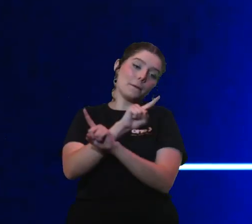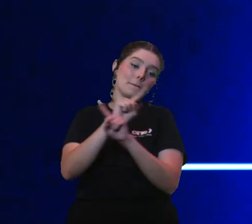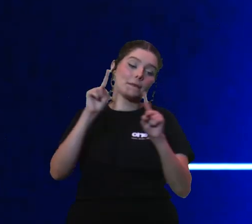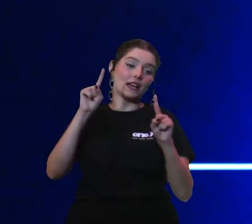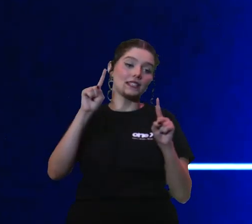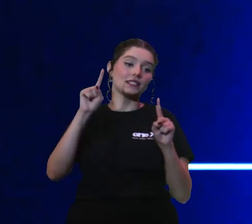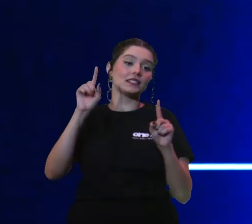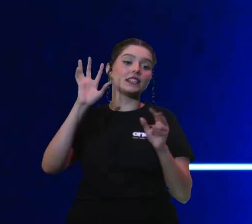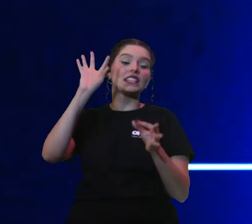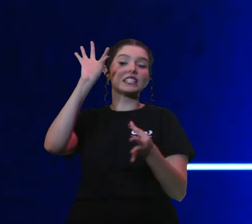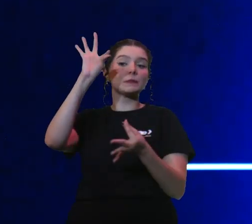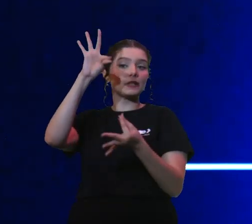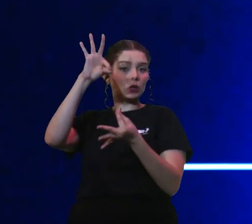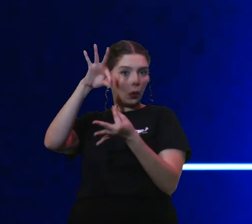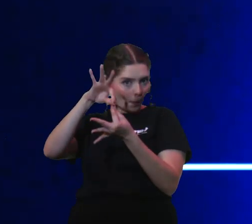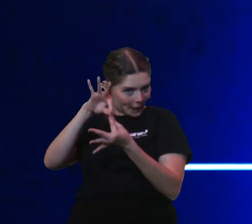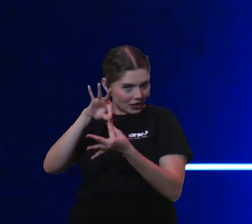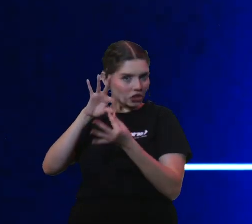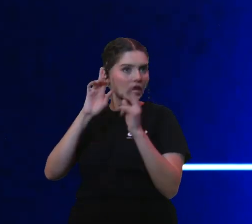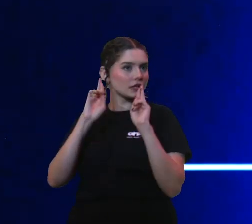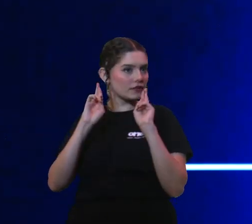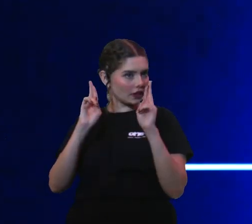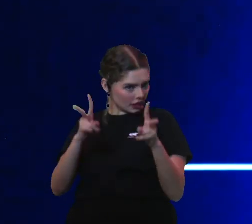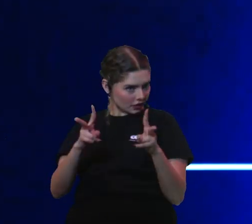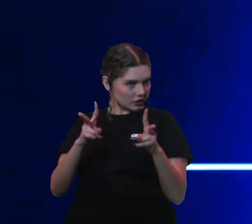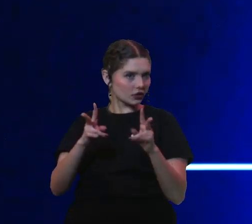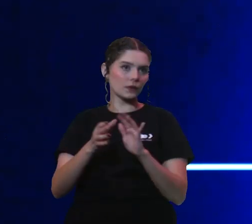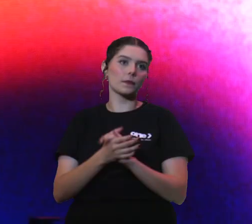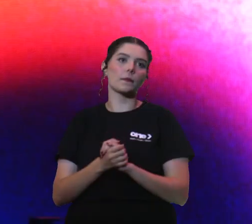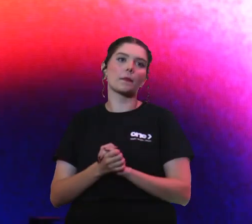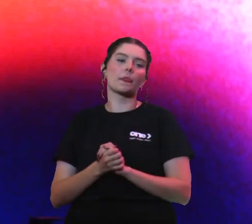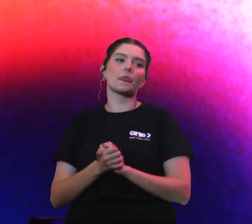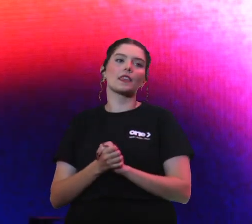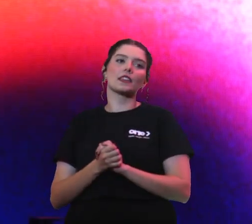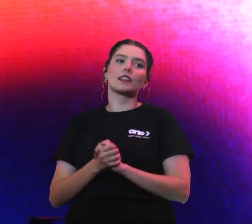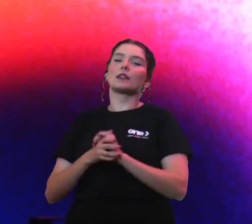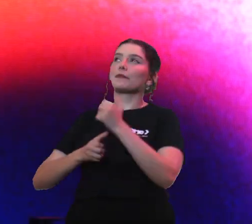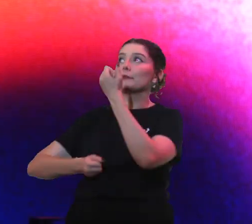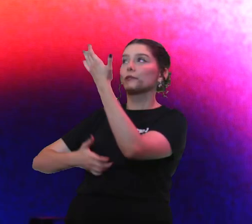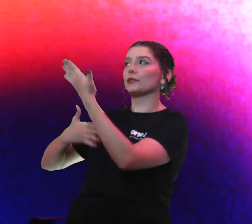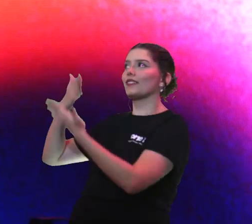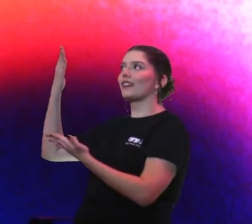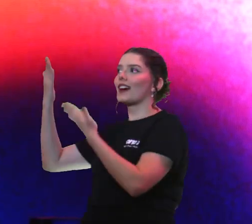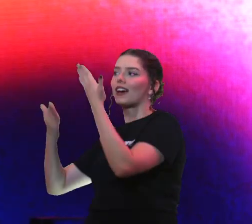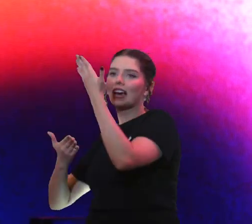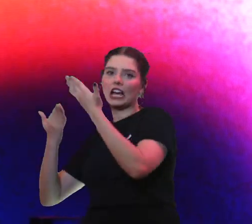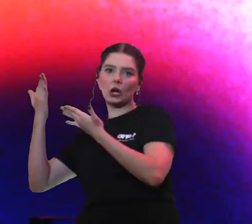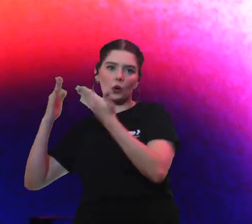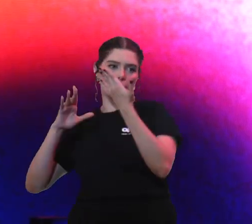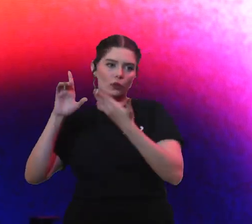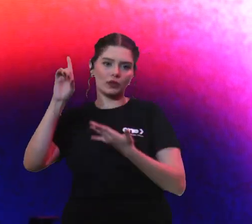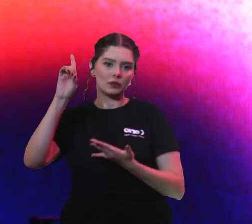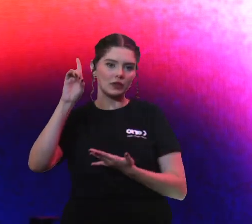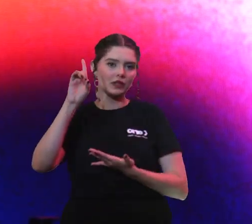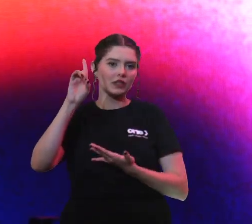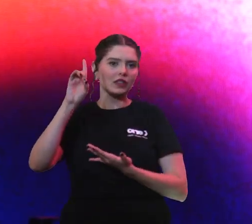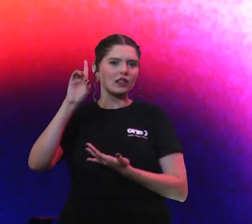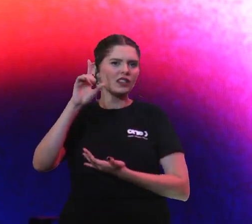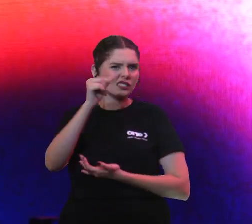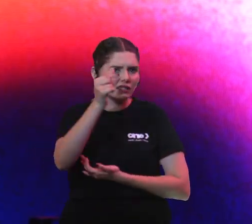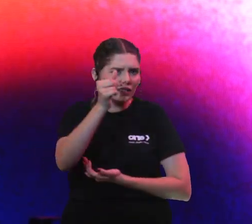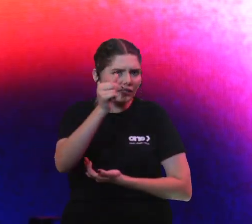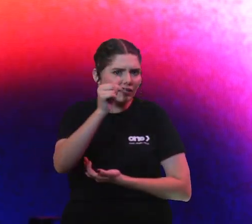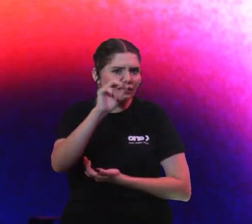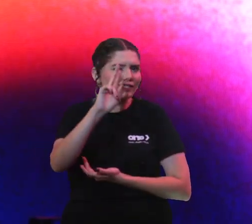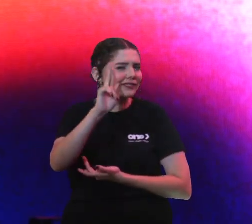finanças ou moeda não impressionam o Senhor. E a moeda de troca espiritual não tem a ver com recurso financeiro. Sabe como é